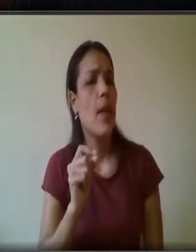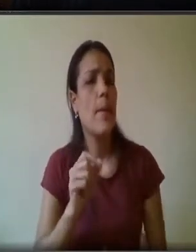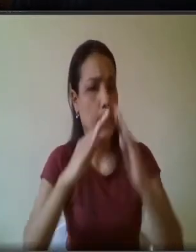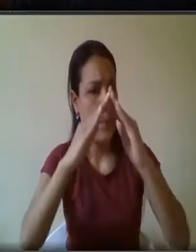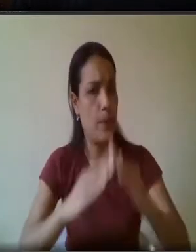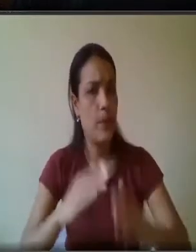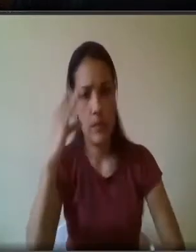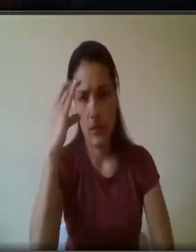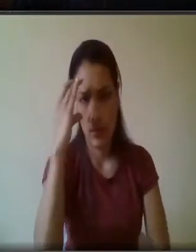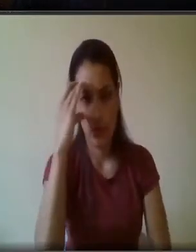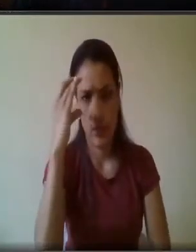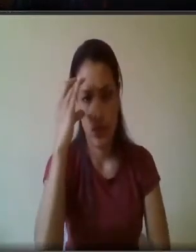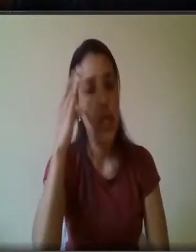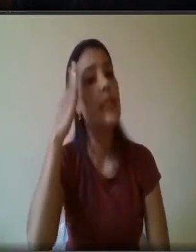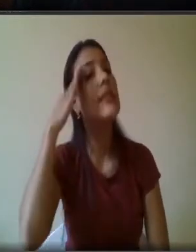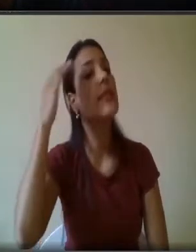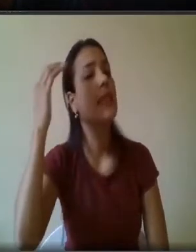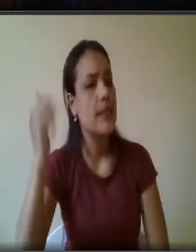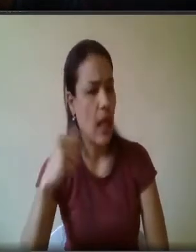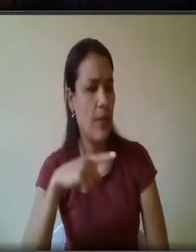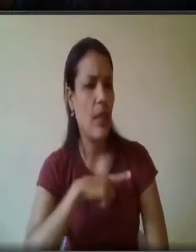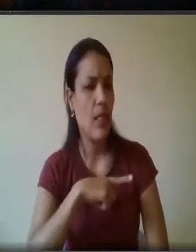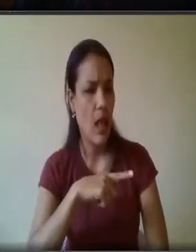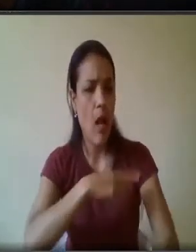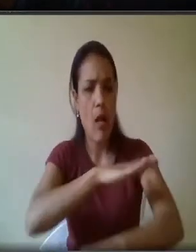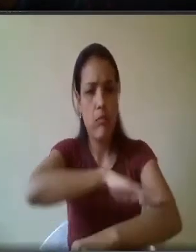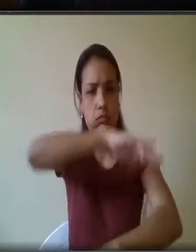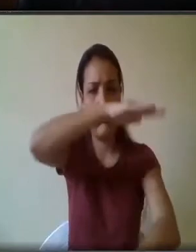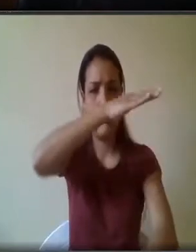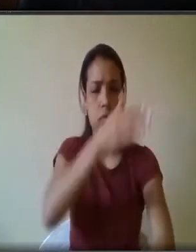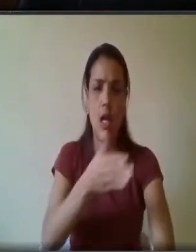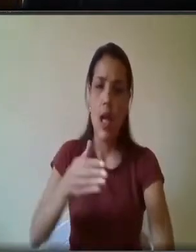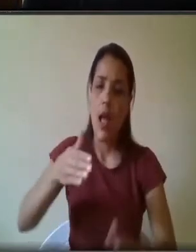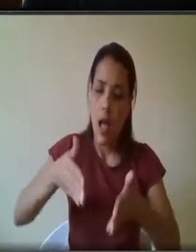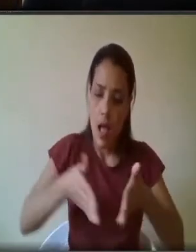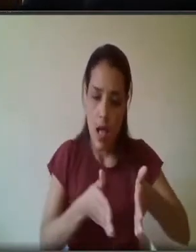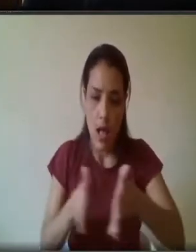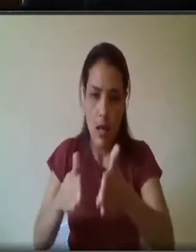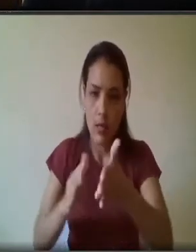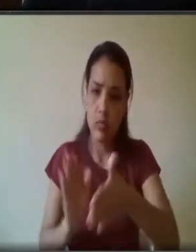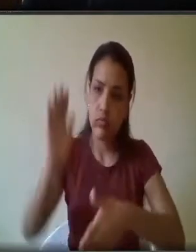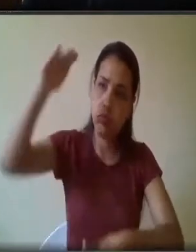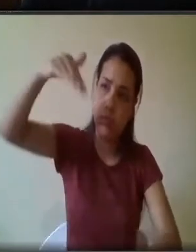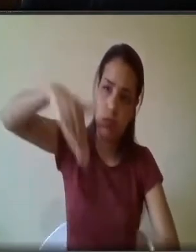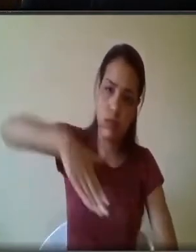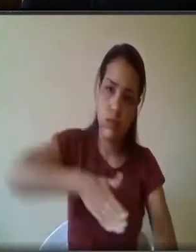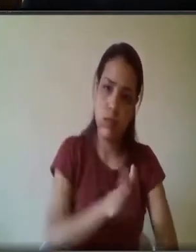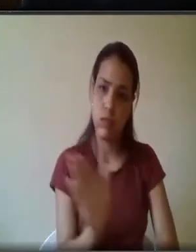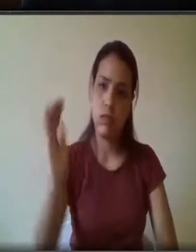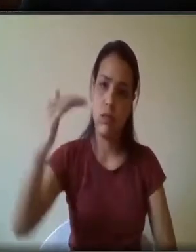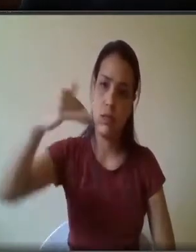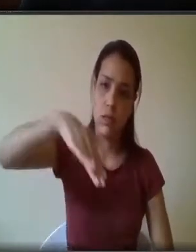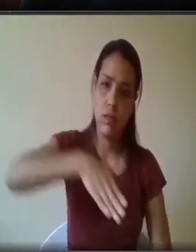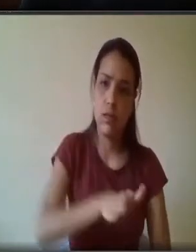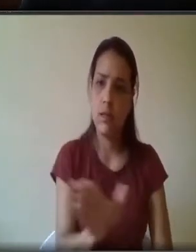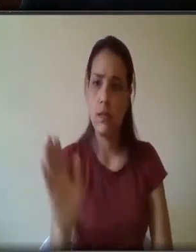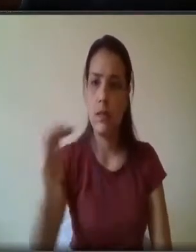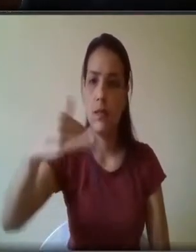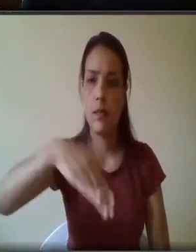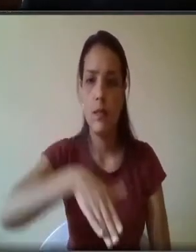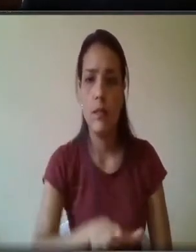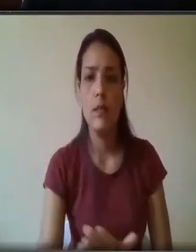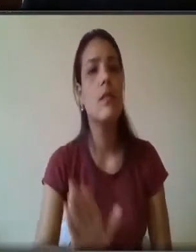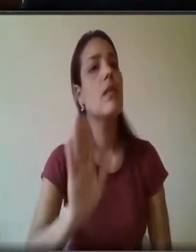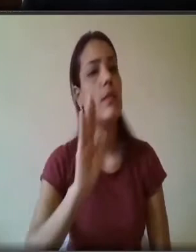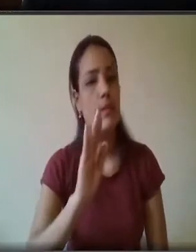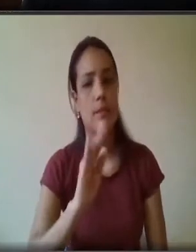de ladeiras. Você sabe por que que apresenta lá serras e ladeiras? Aqui, ó, na colisão